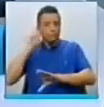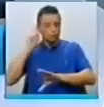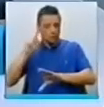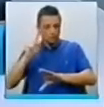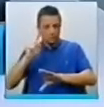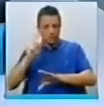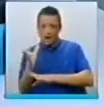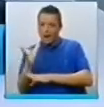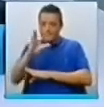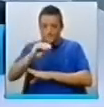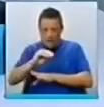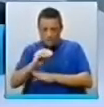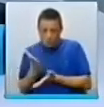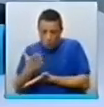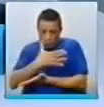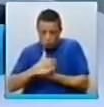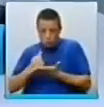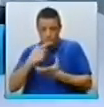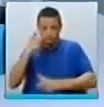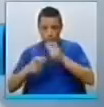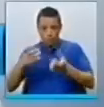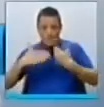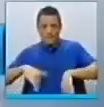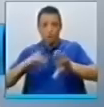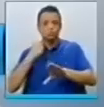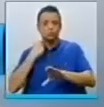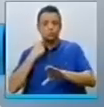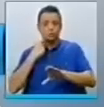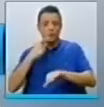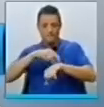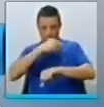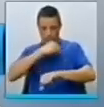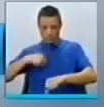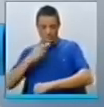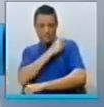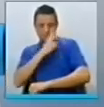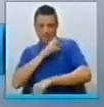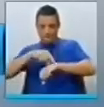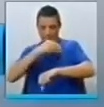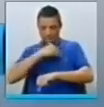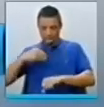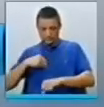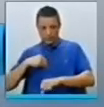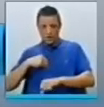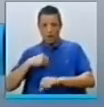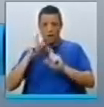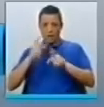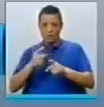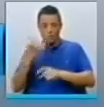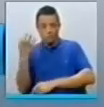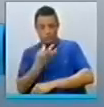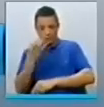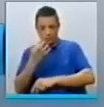mos muit há muito mais e neste momento os cursos de medicina e o curso de medicina da Faculdade de Medicina do porto tem essa preocupação e tenho essa